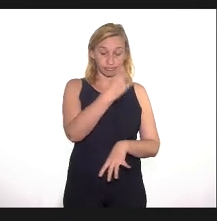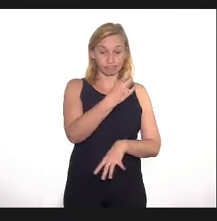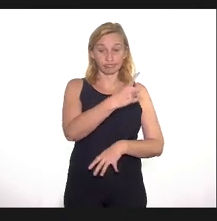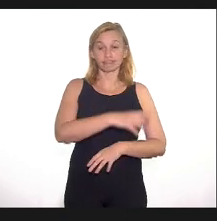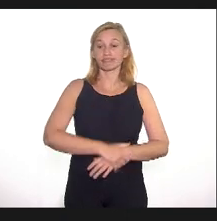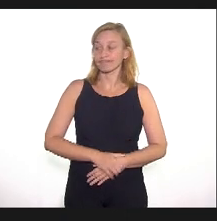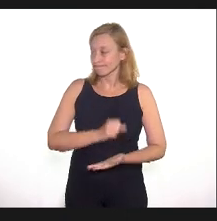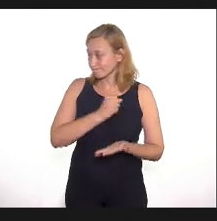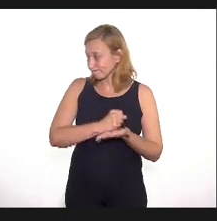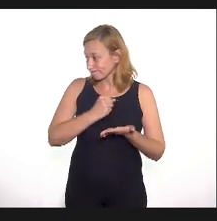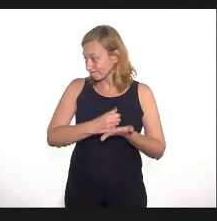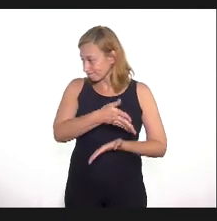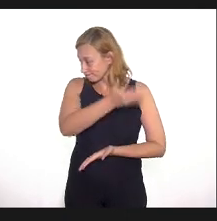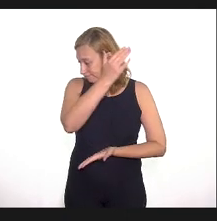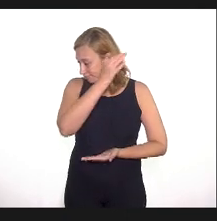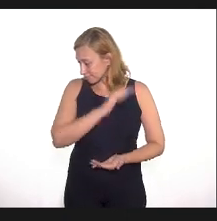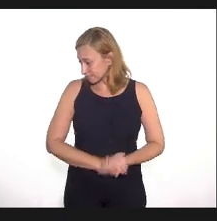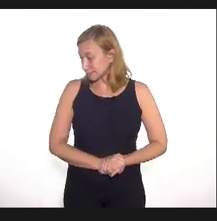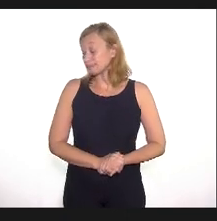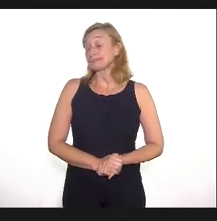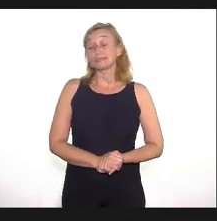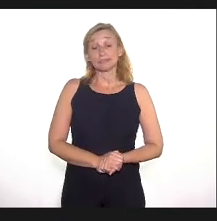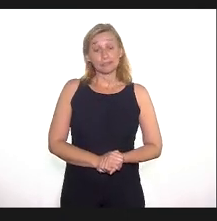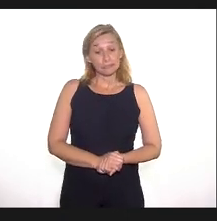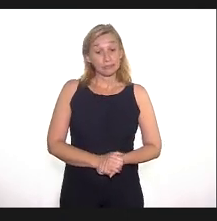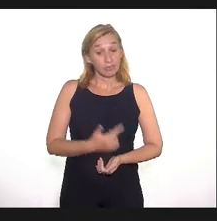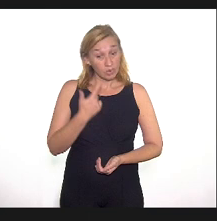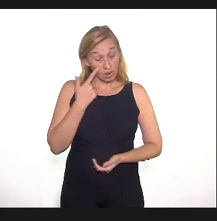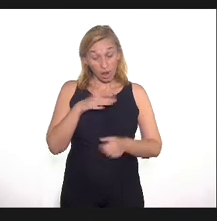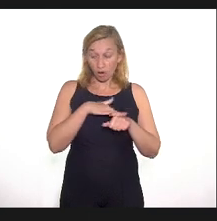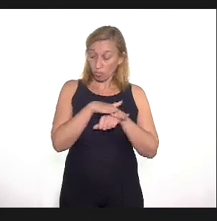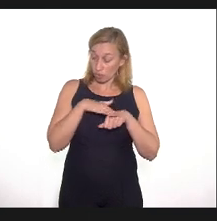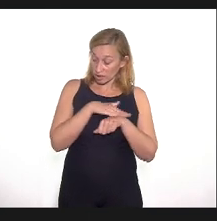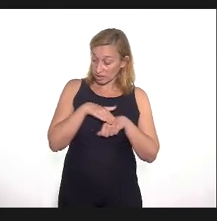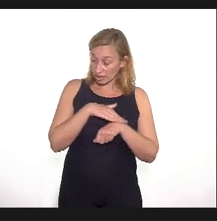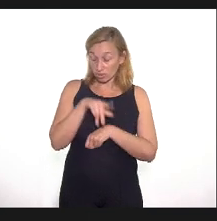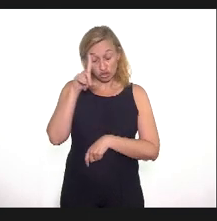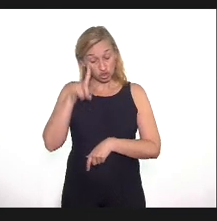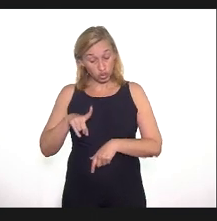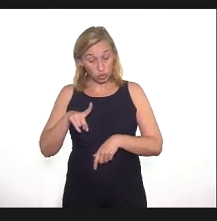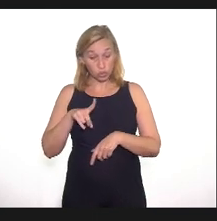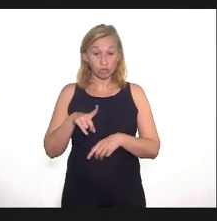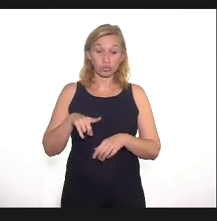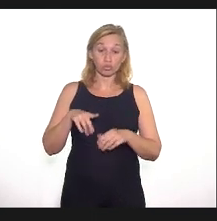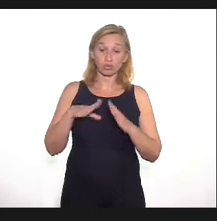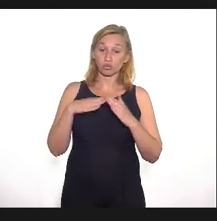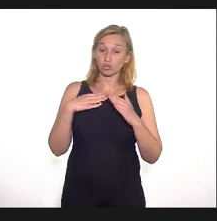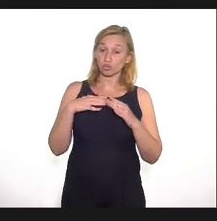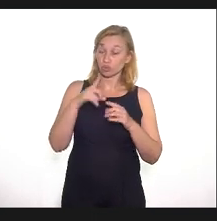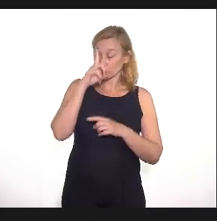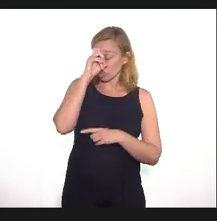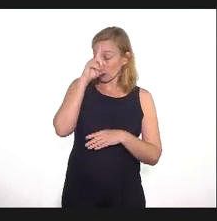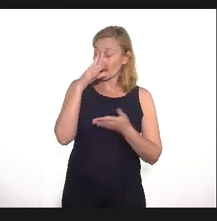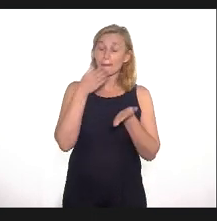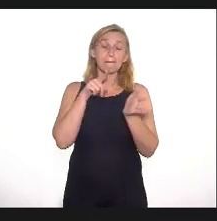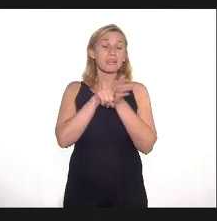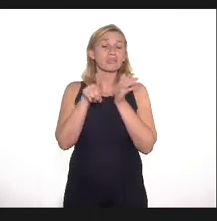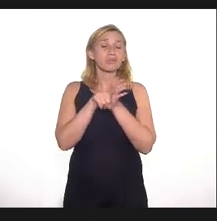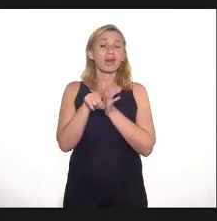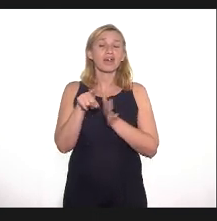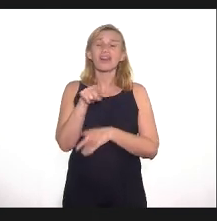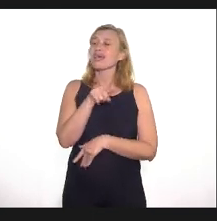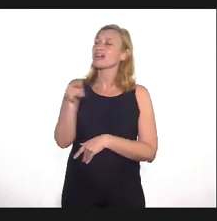esses contratados. E aí a gente foi lá conversar com a direção do hospital e perguntar, né, vem cá,